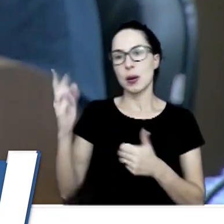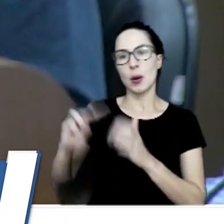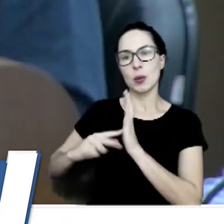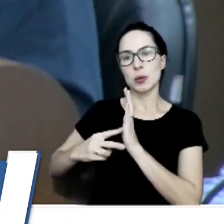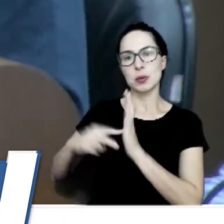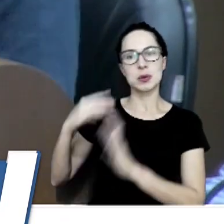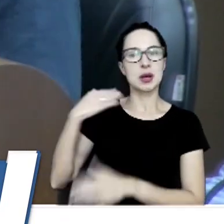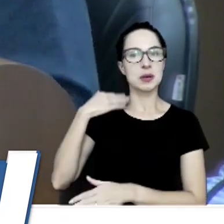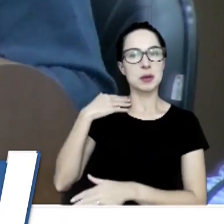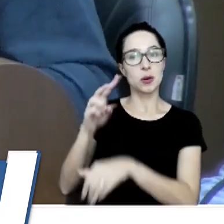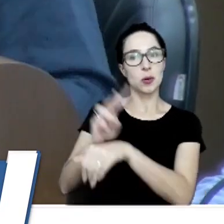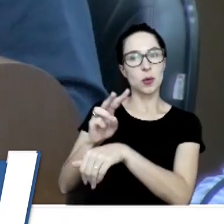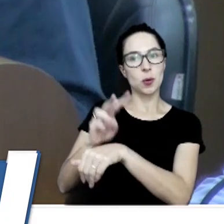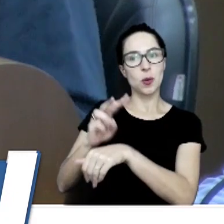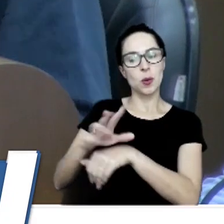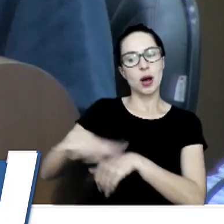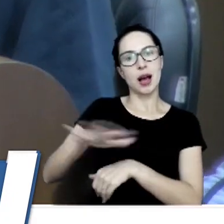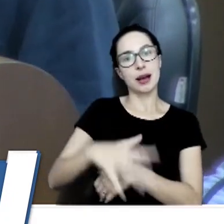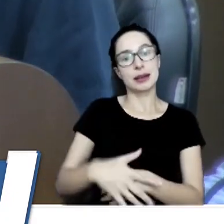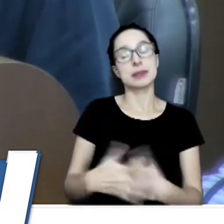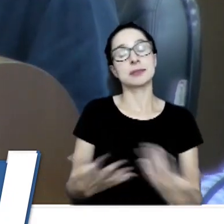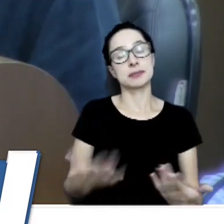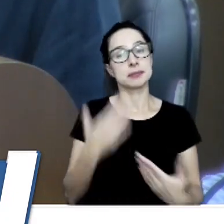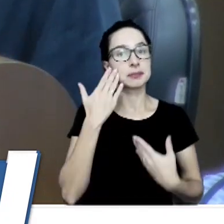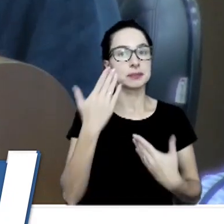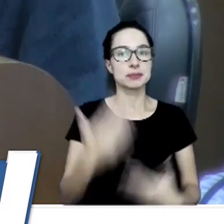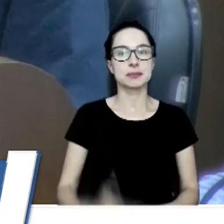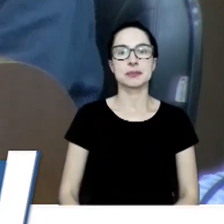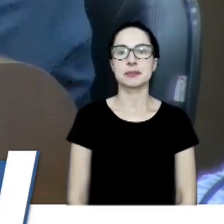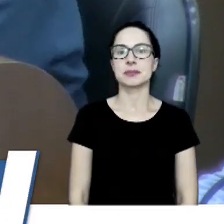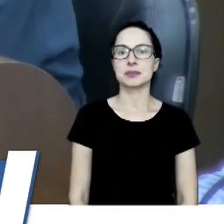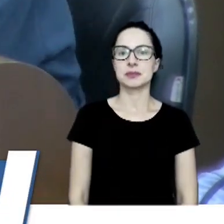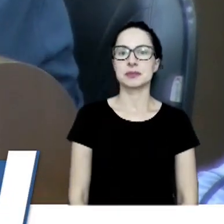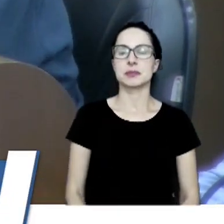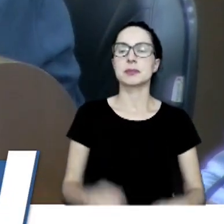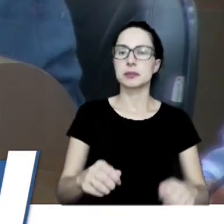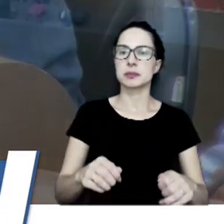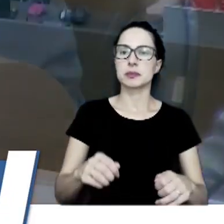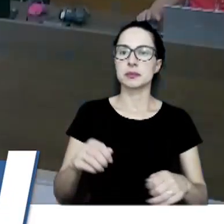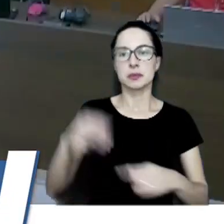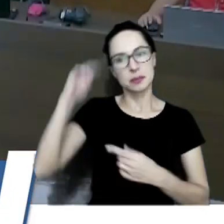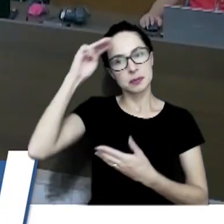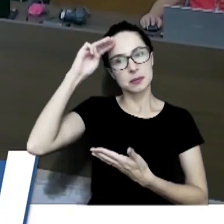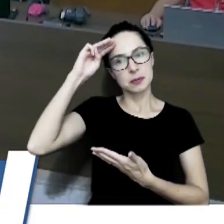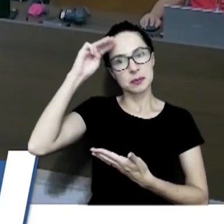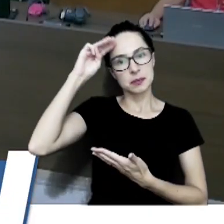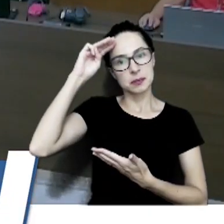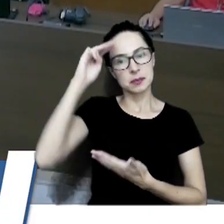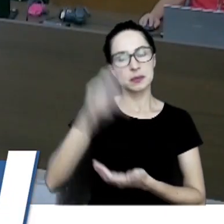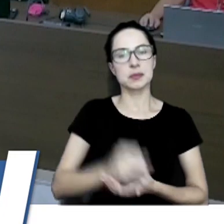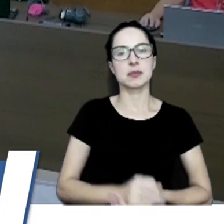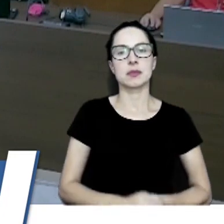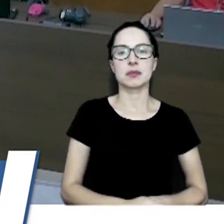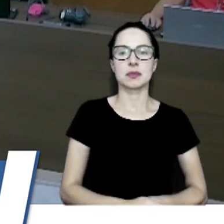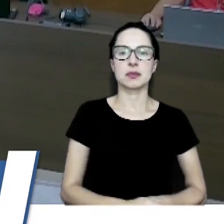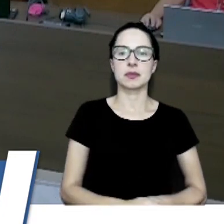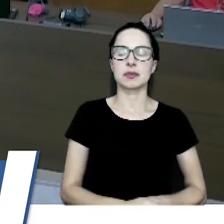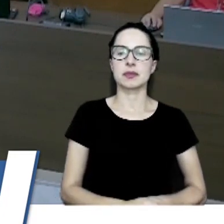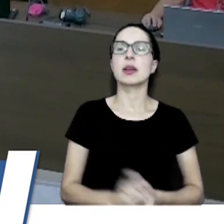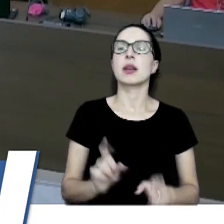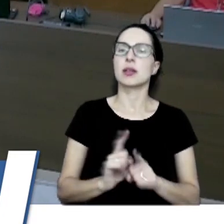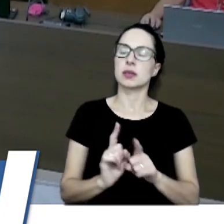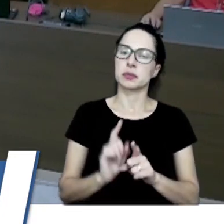né? Porque amanhã ou depois se encerrasse o termo de cooperação, ou se o sindicato tivesse um outro interesse, aquilo que está